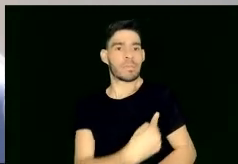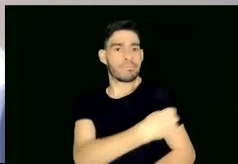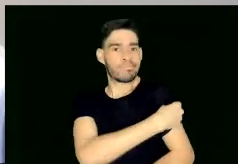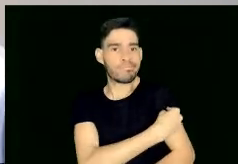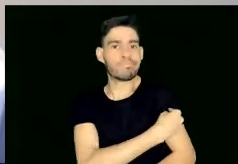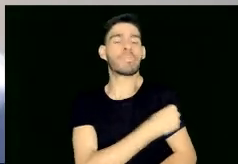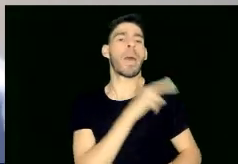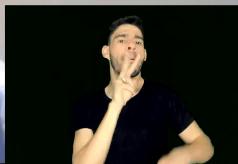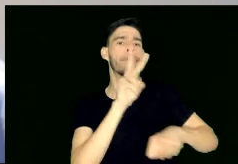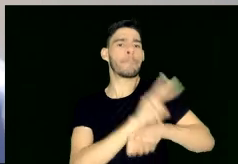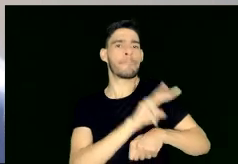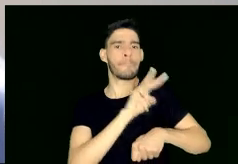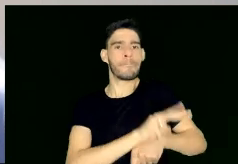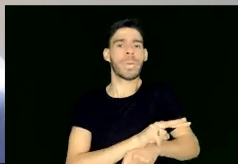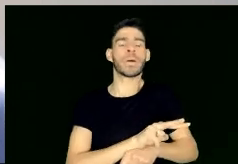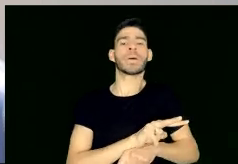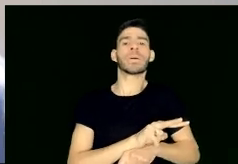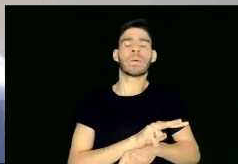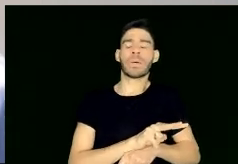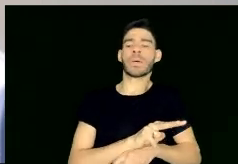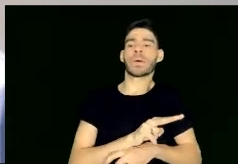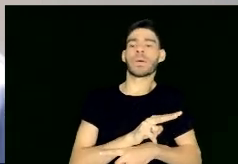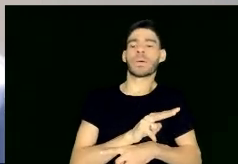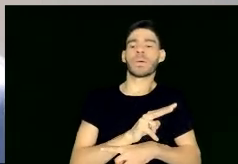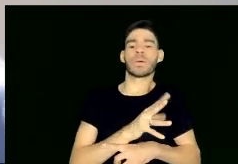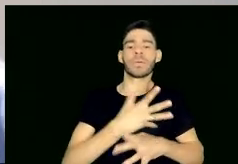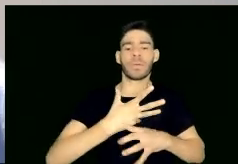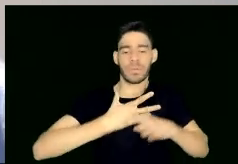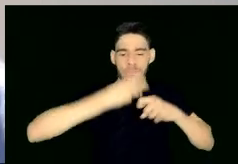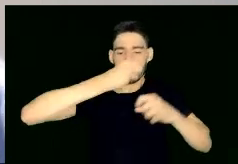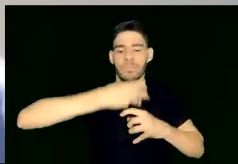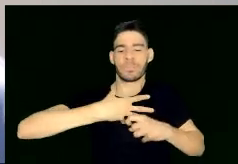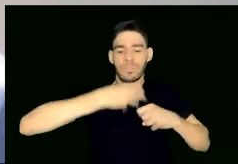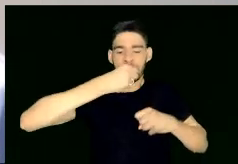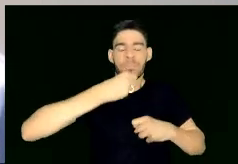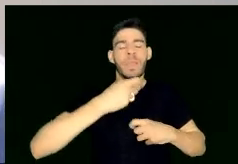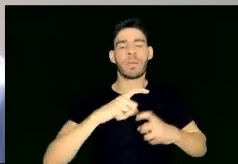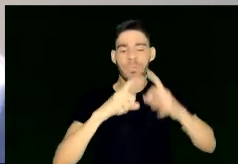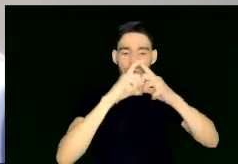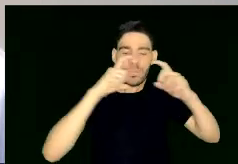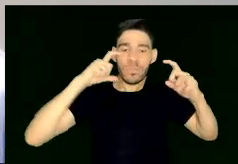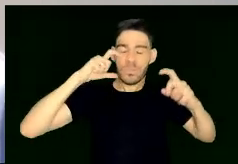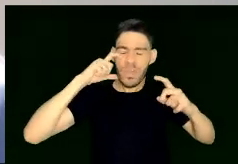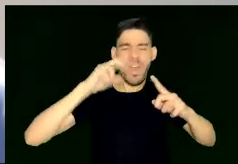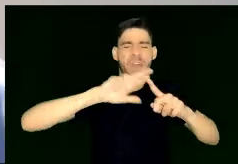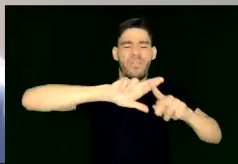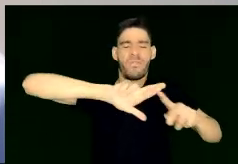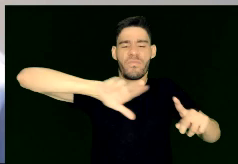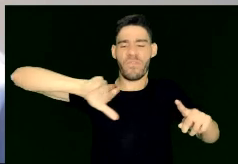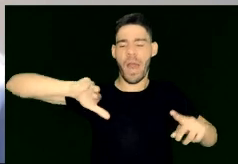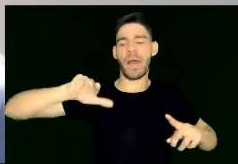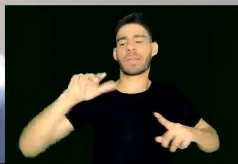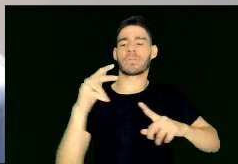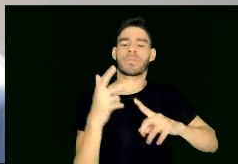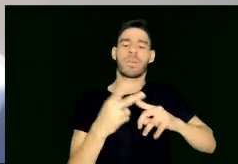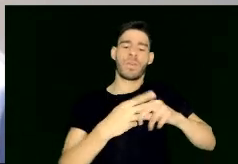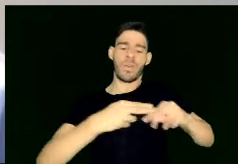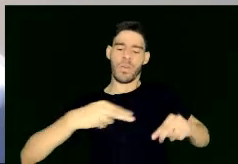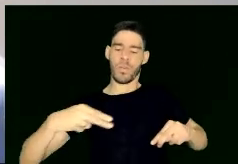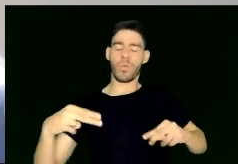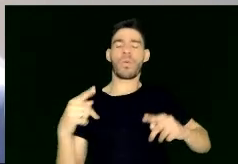vírus, de vacinas que nos protejam, de aparelhos respiradores, enfim, de máscaras, de uma série